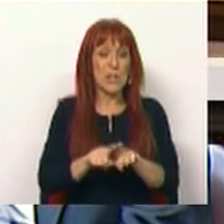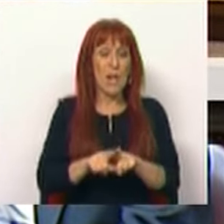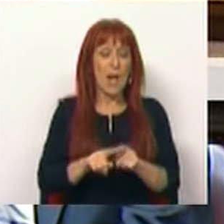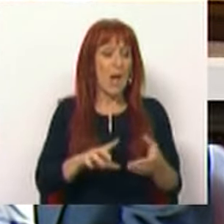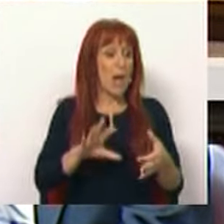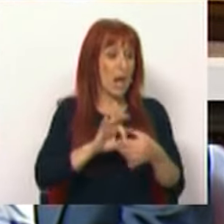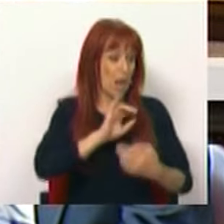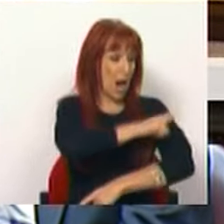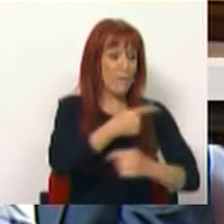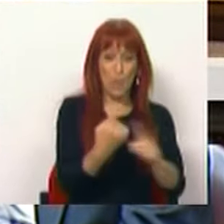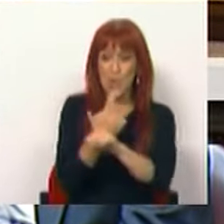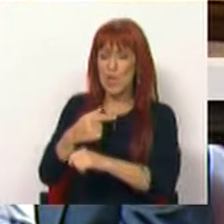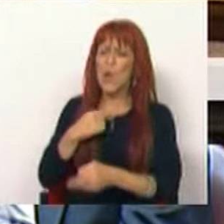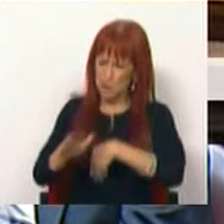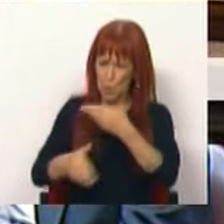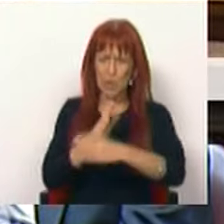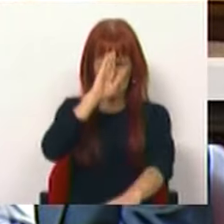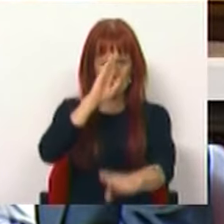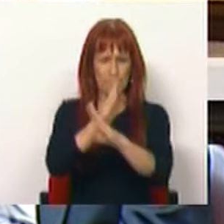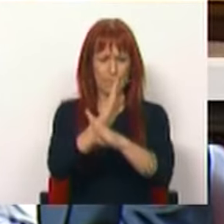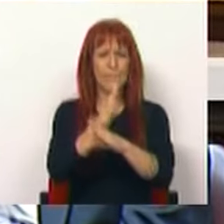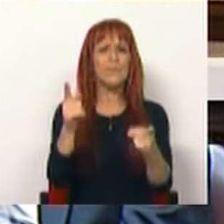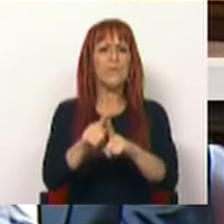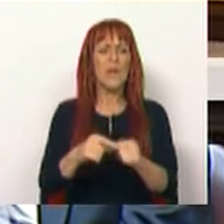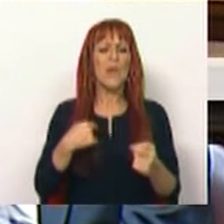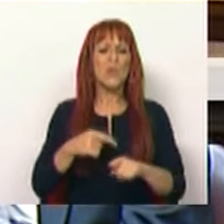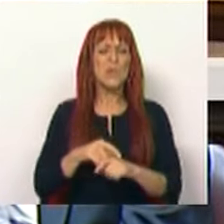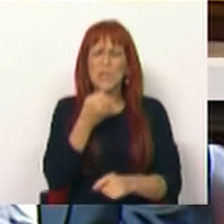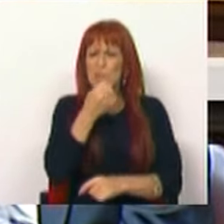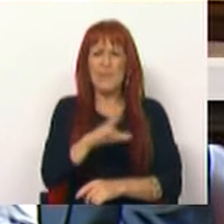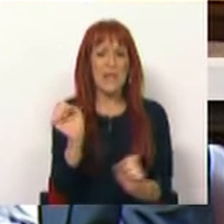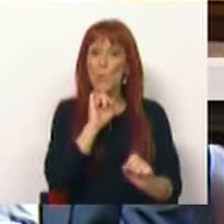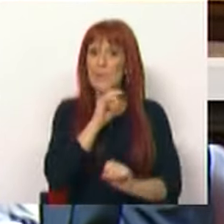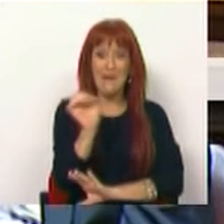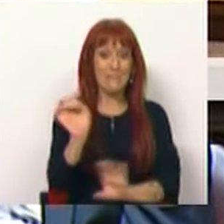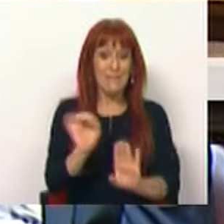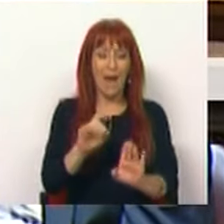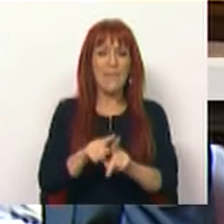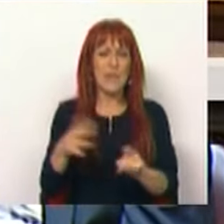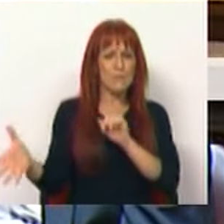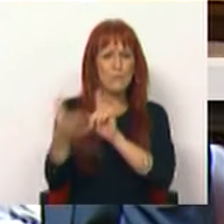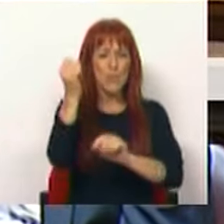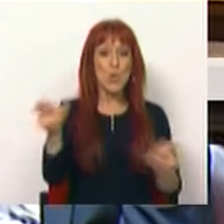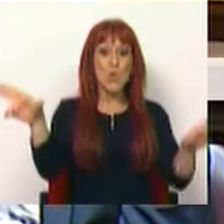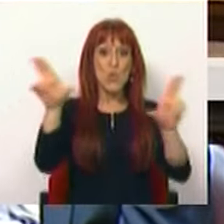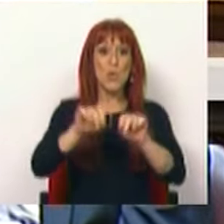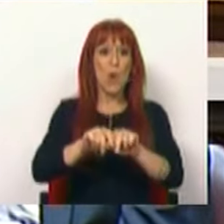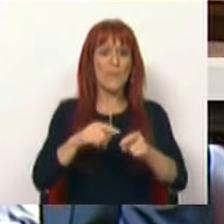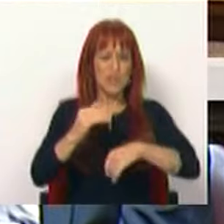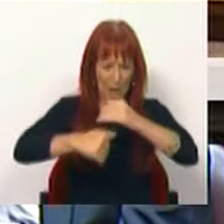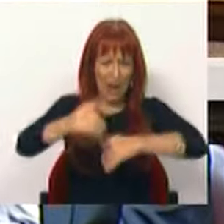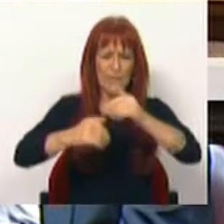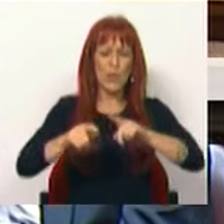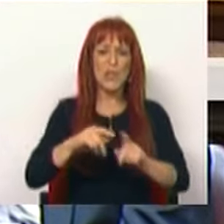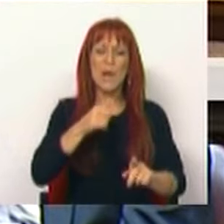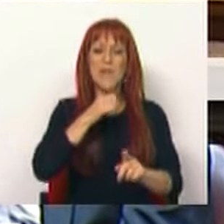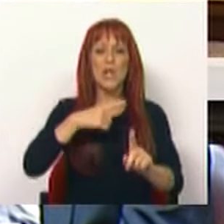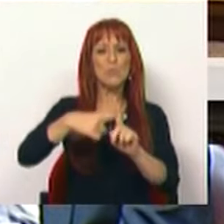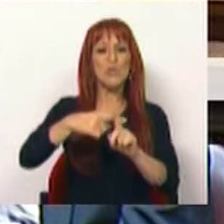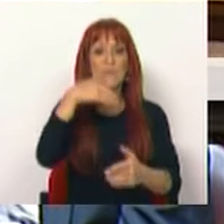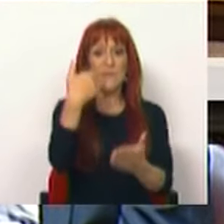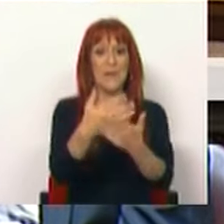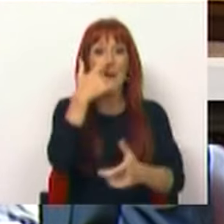forças, continuaremos ainda assim determinados em não desperdiçar nenhuma oportunidade para alcançar novos avanços e medidas positivas para